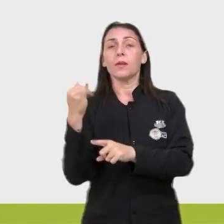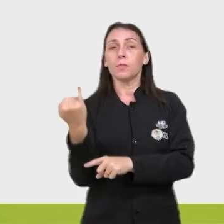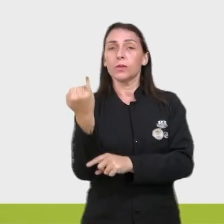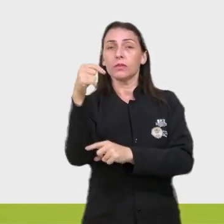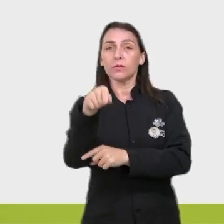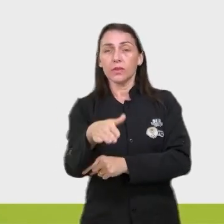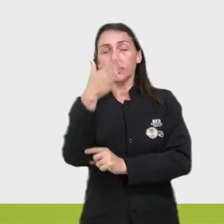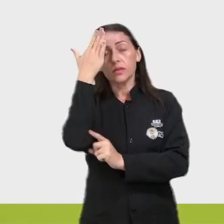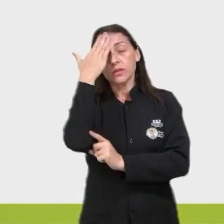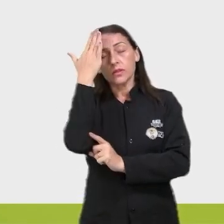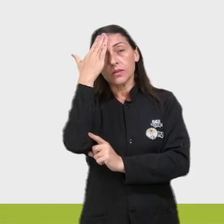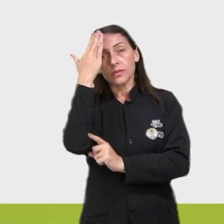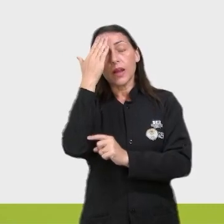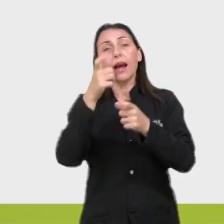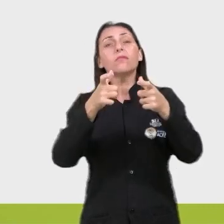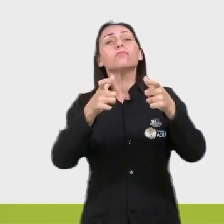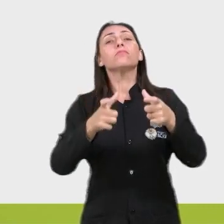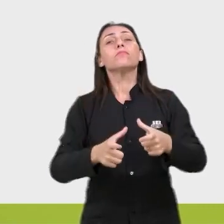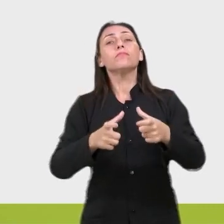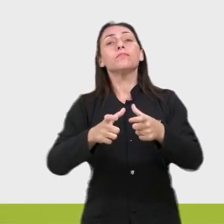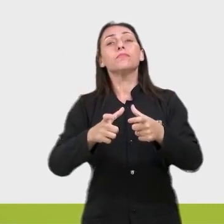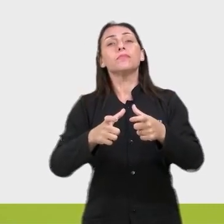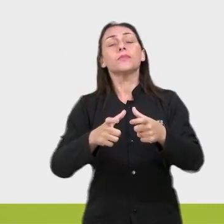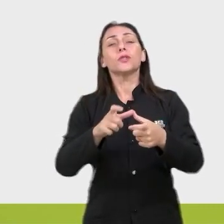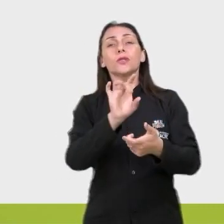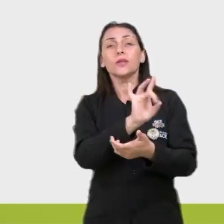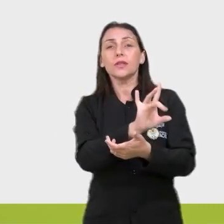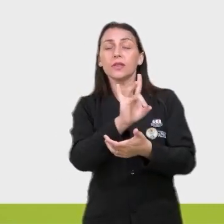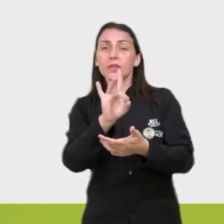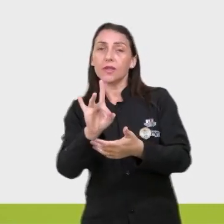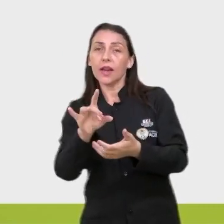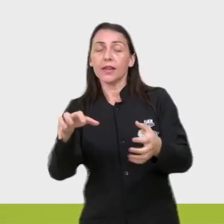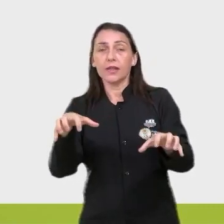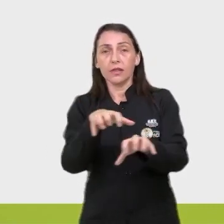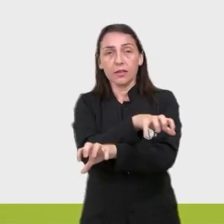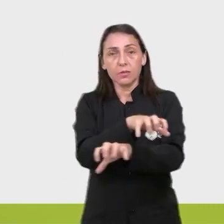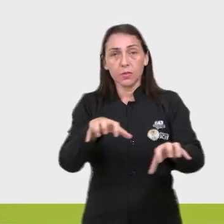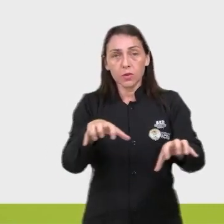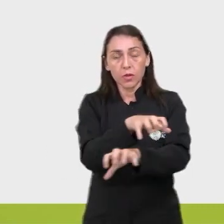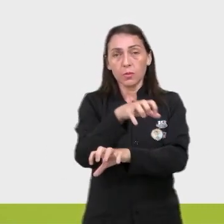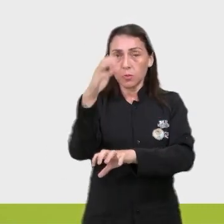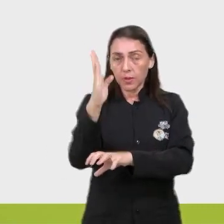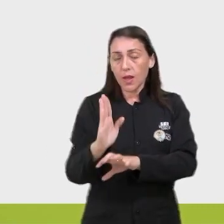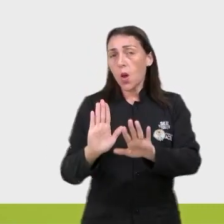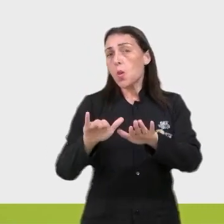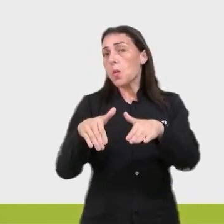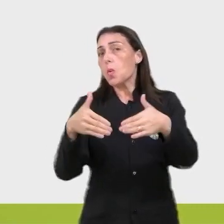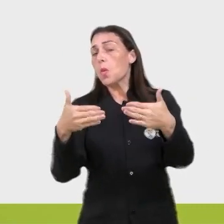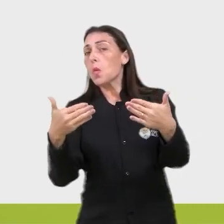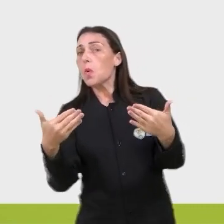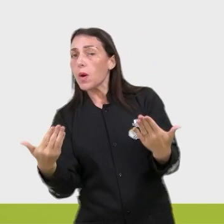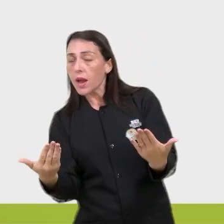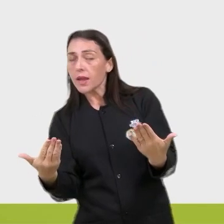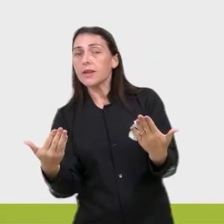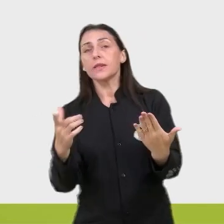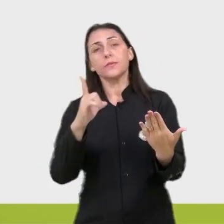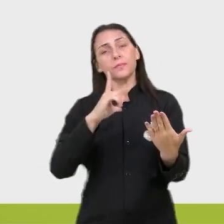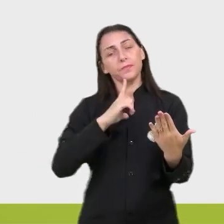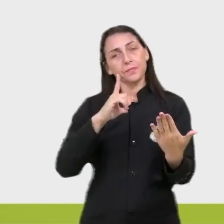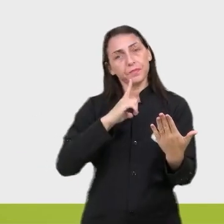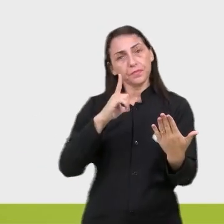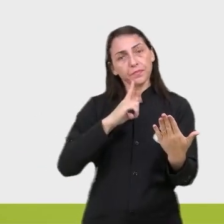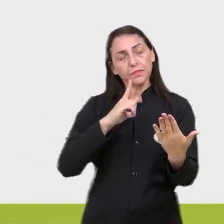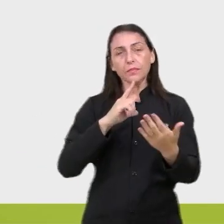você saiba aí a localização de cada um desses biomas do Brasil, quais são eles, né, domínios morfoclimáticos, no caso